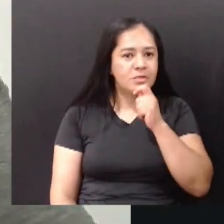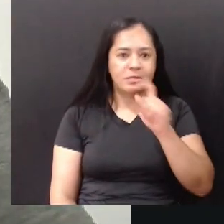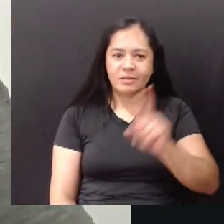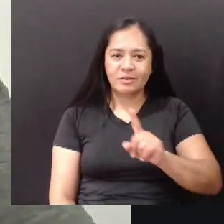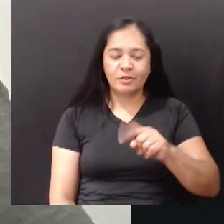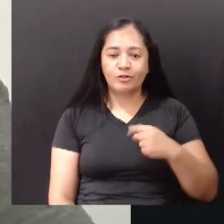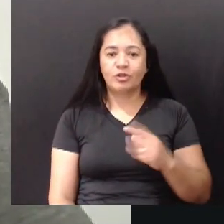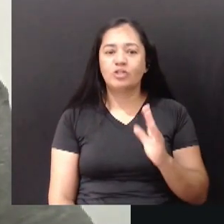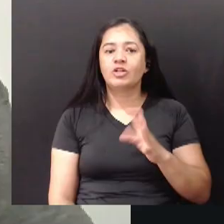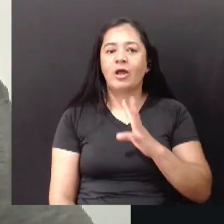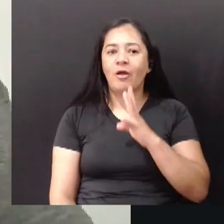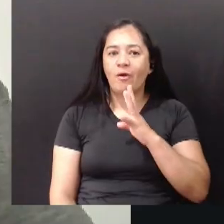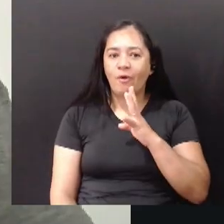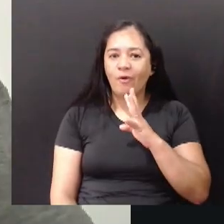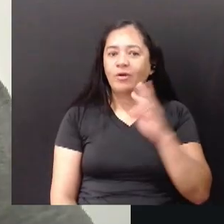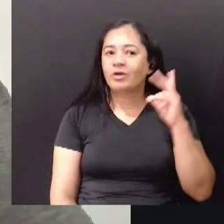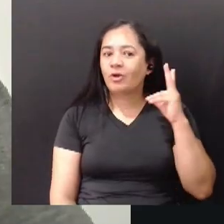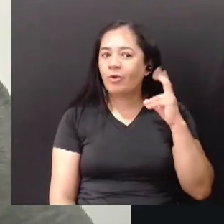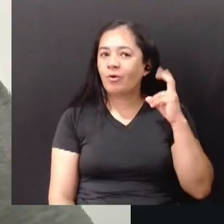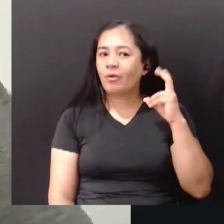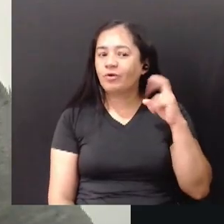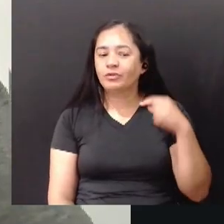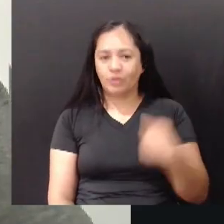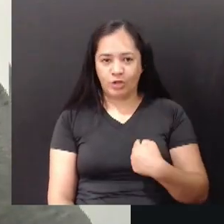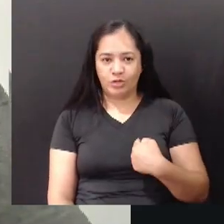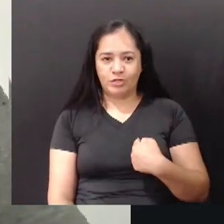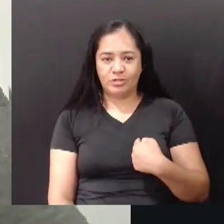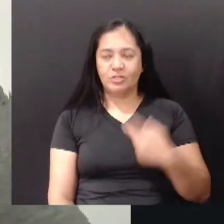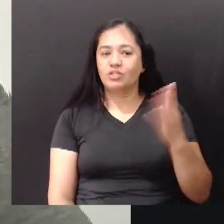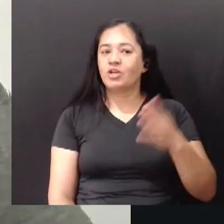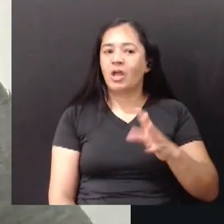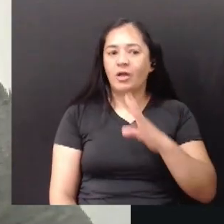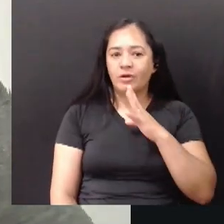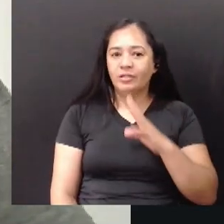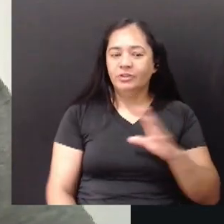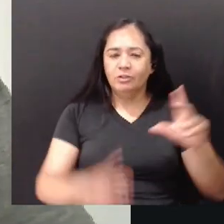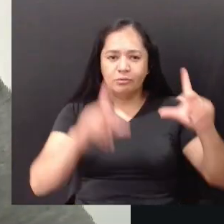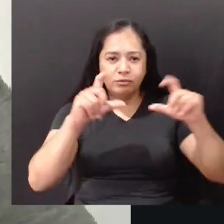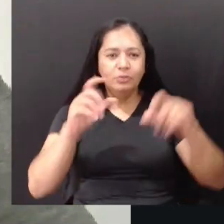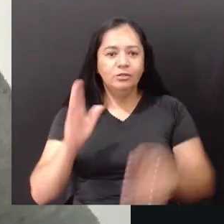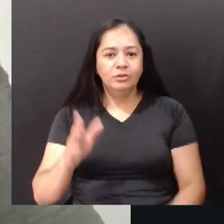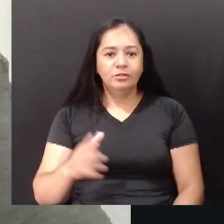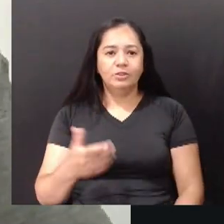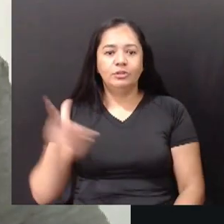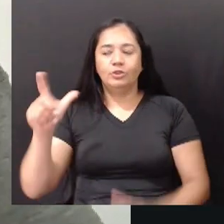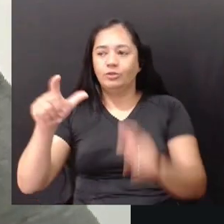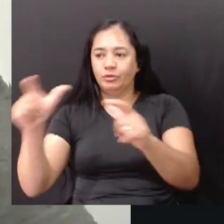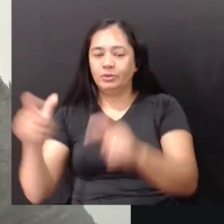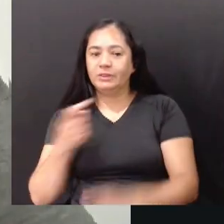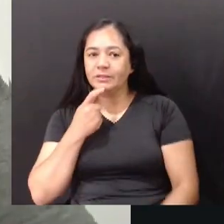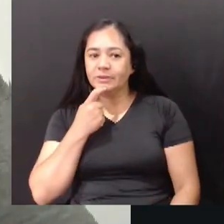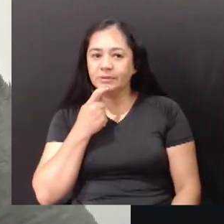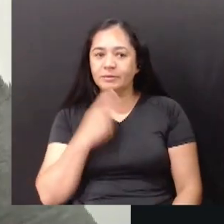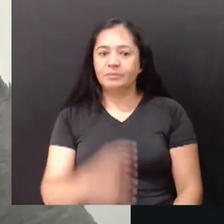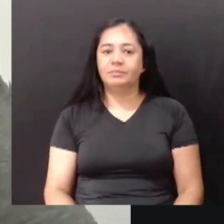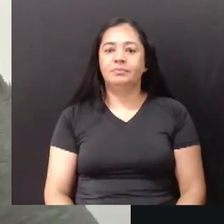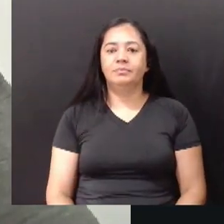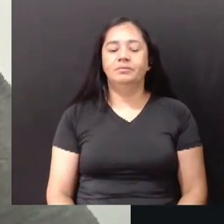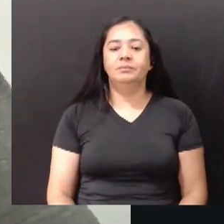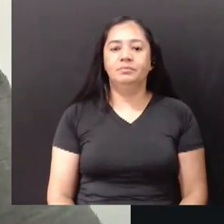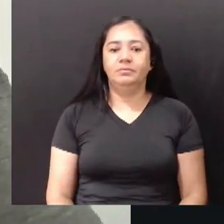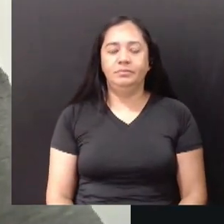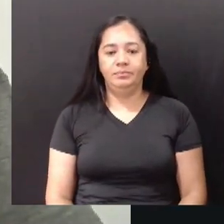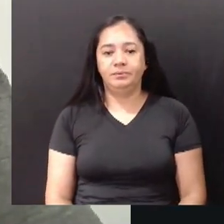ainda. Nós dois já conhecíamos o acauã, eu já havia feito registro dessa ave em outro local de